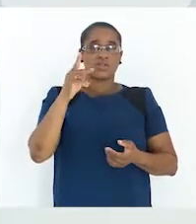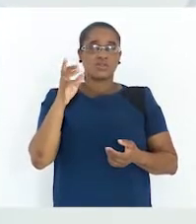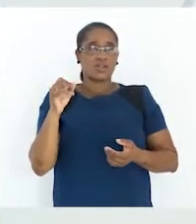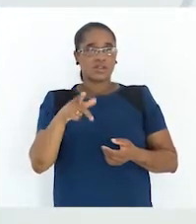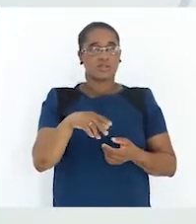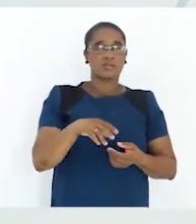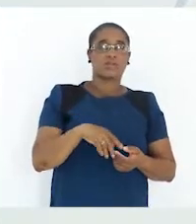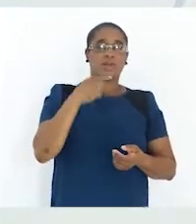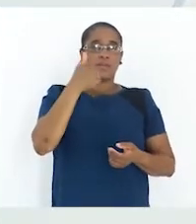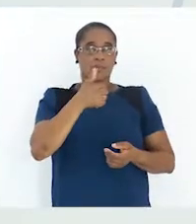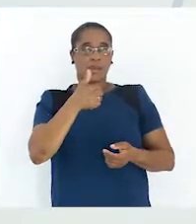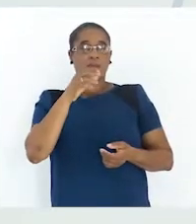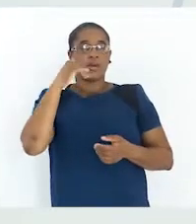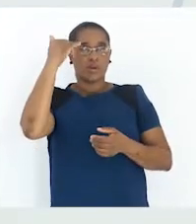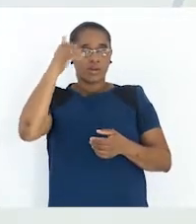menos 4ac.